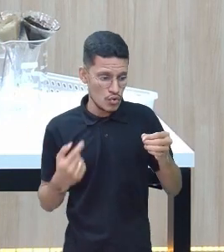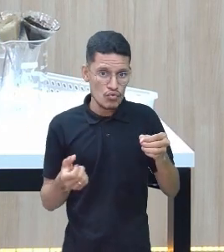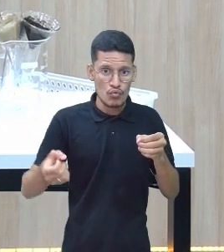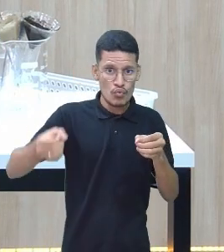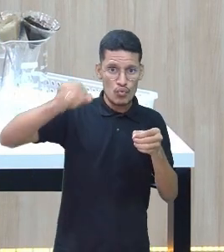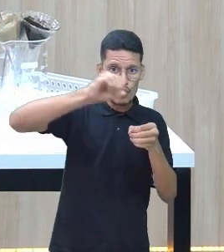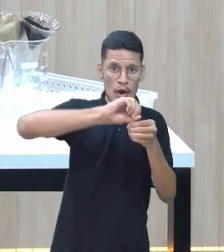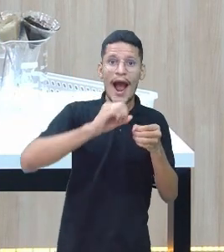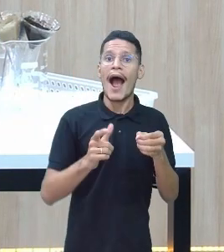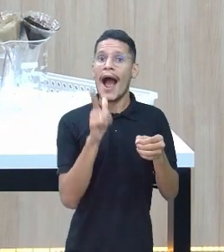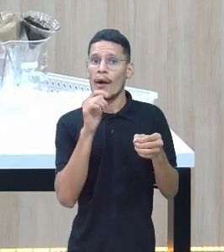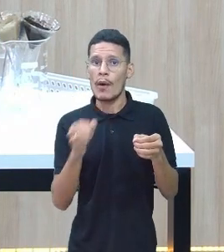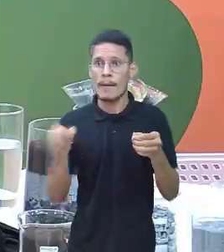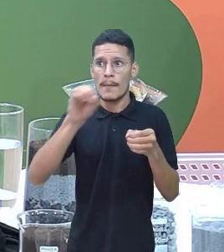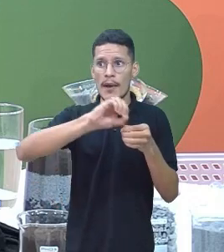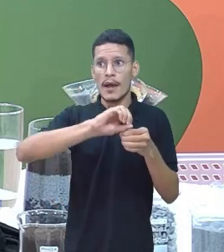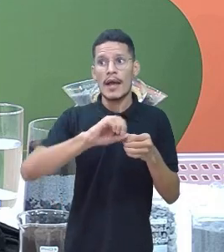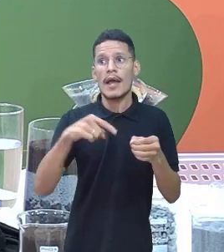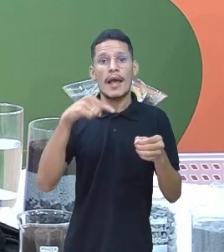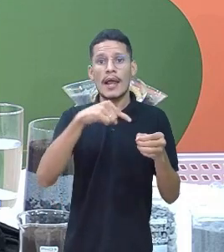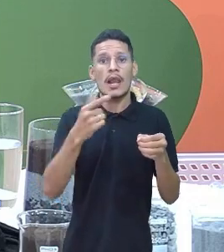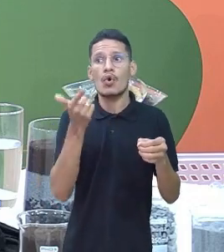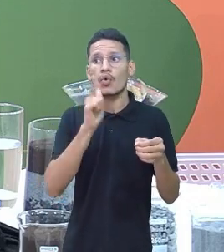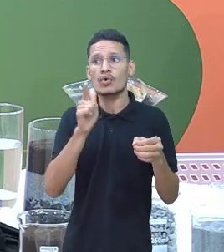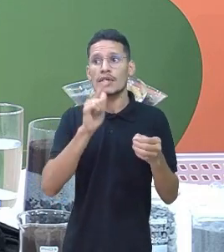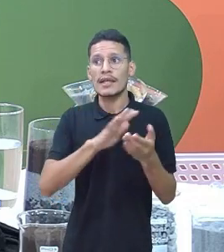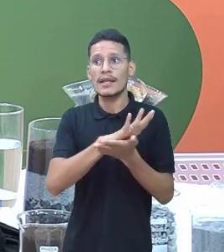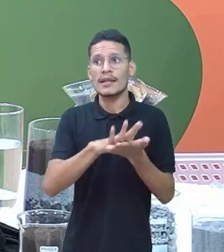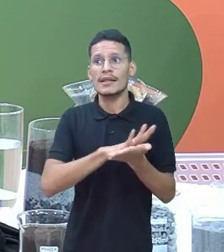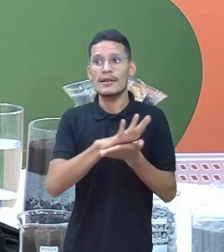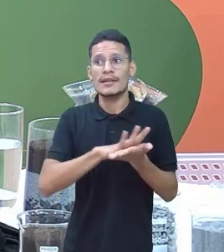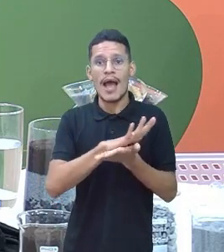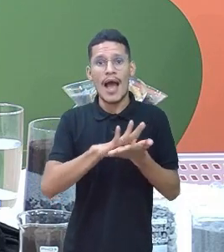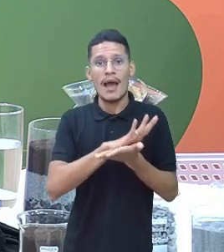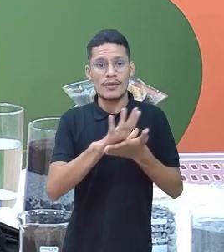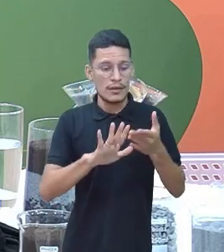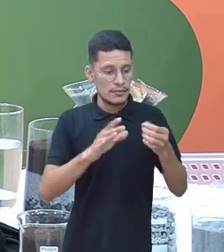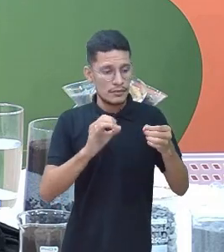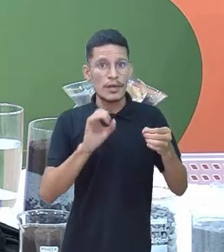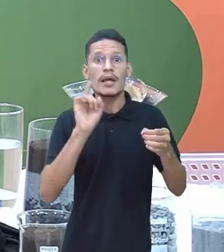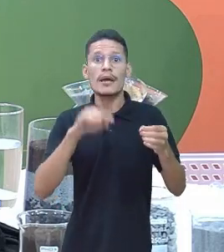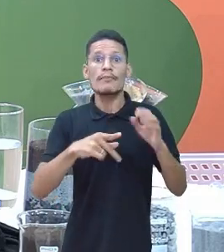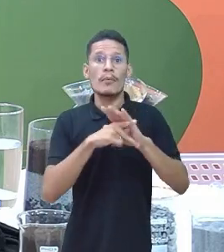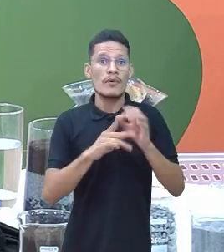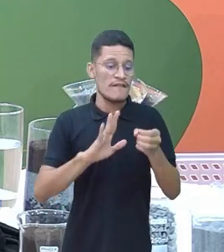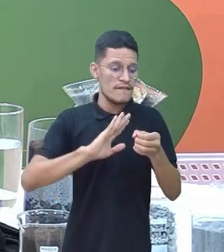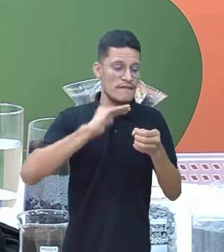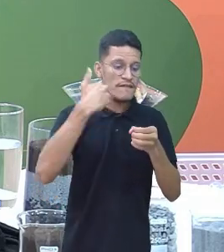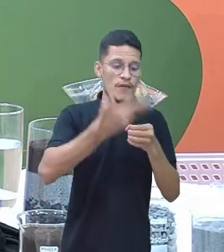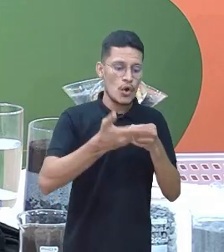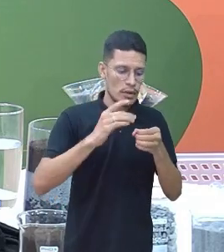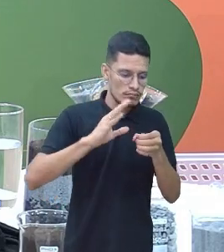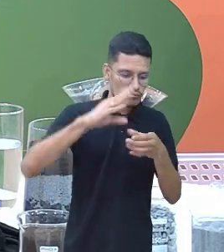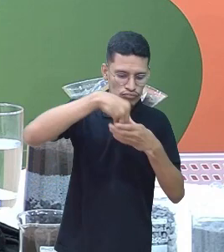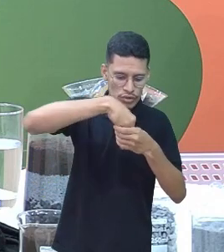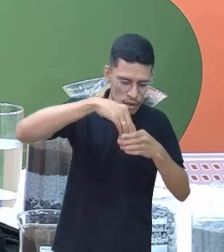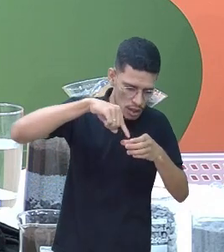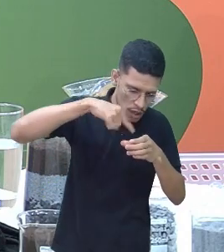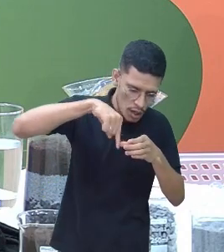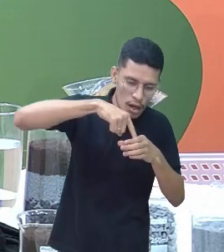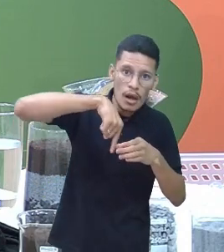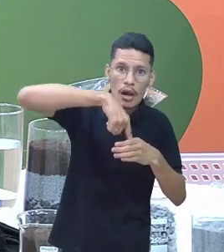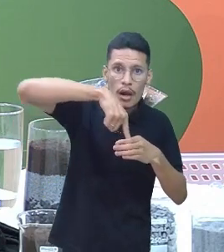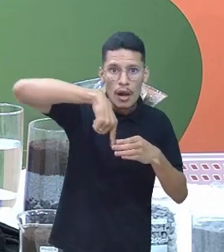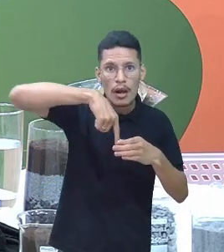verem que essa água, olha, ela não vai conseguir entrar, ela vai passar por fora. Então, nesse caso,